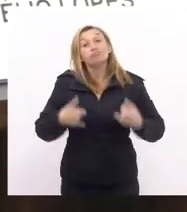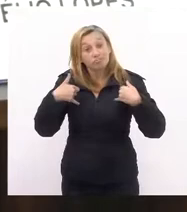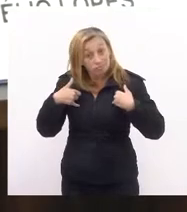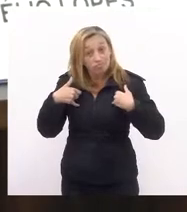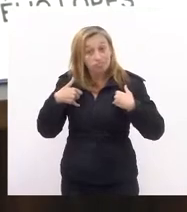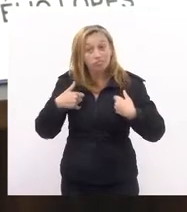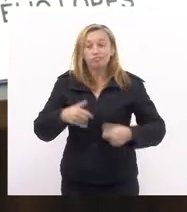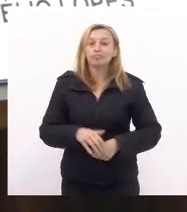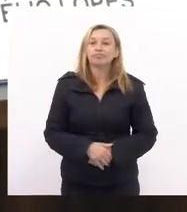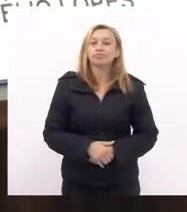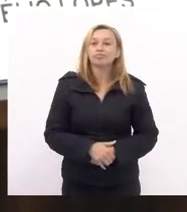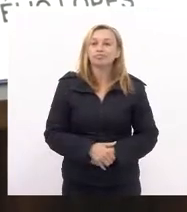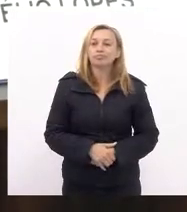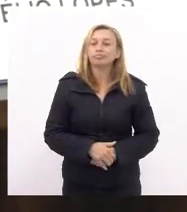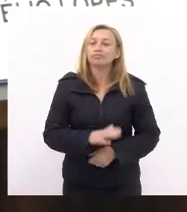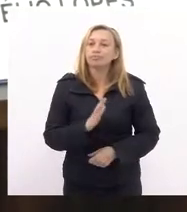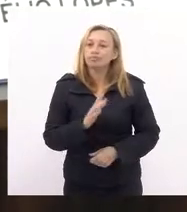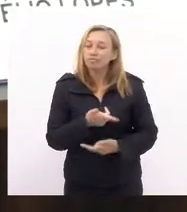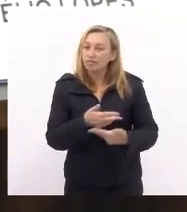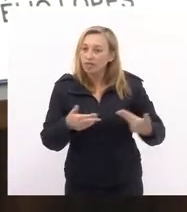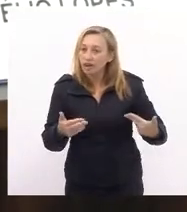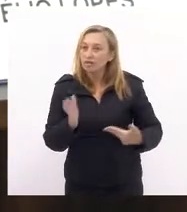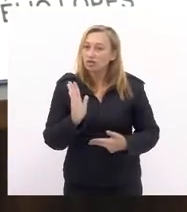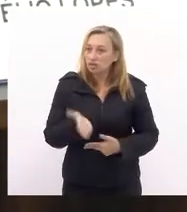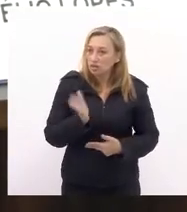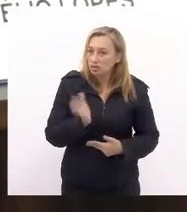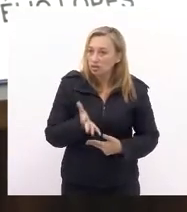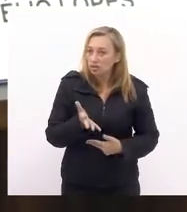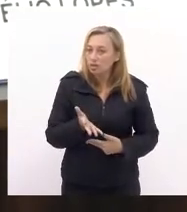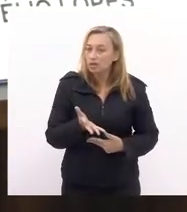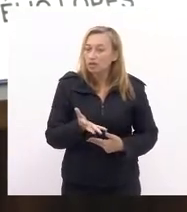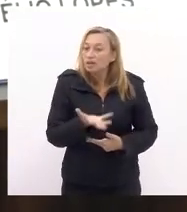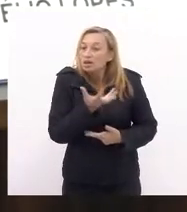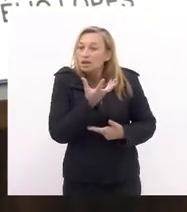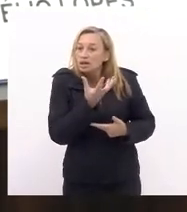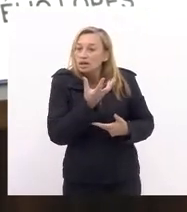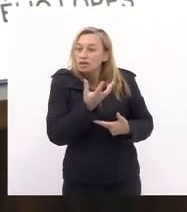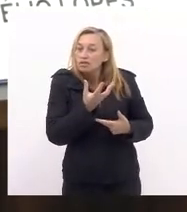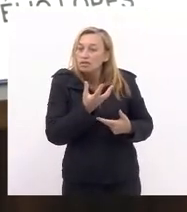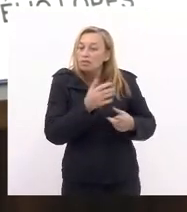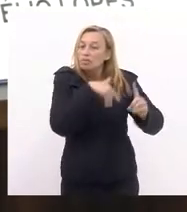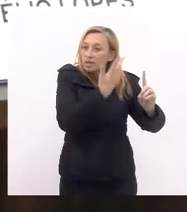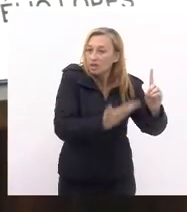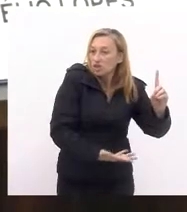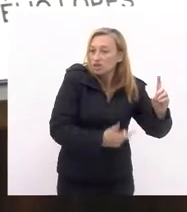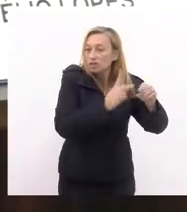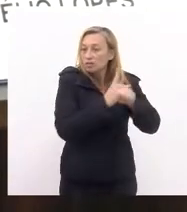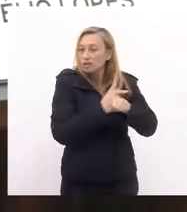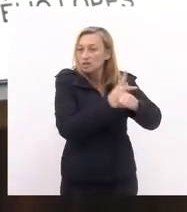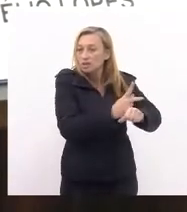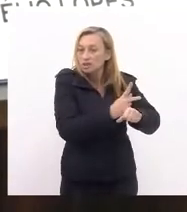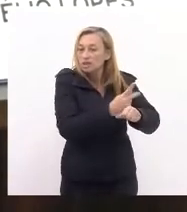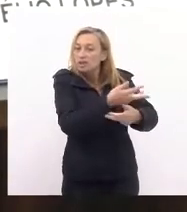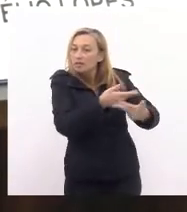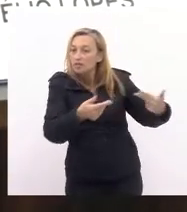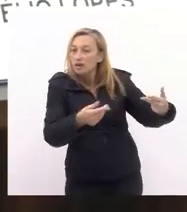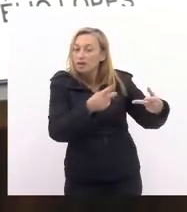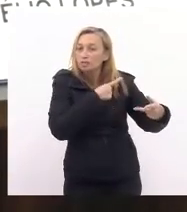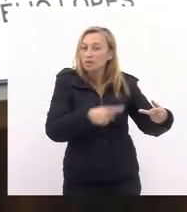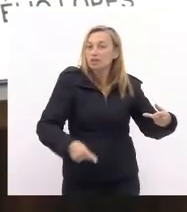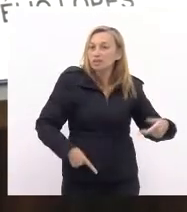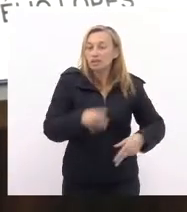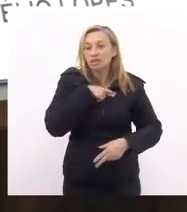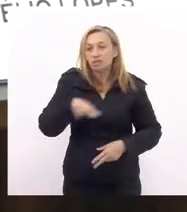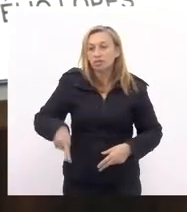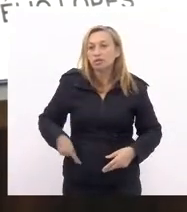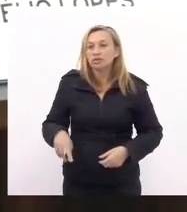Muitos notáveis já foram contemplados com esse título, inclusive aí vários presidentes da